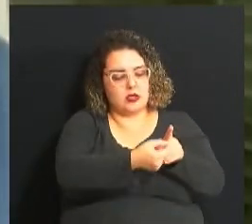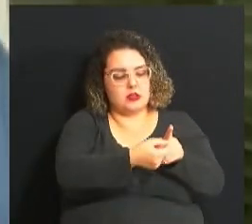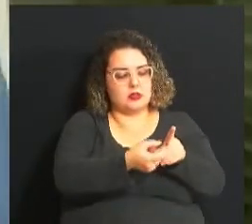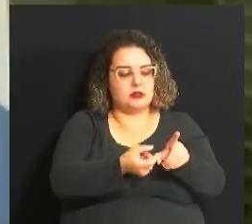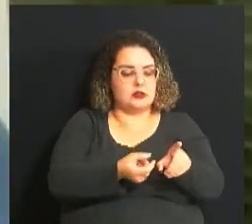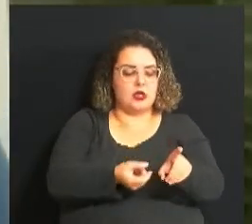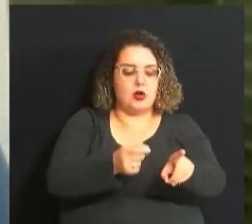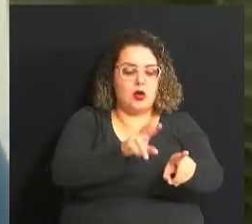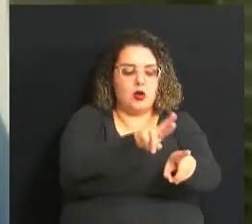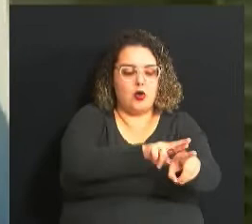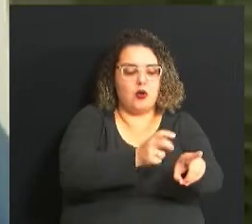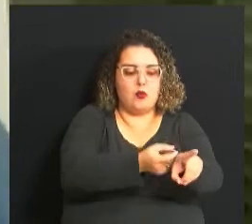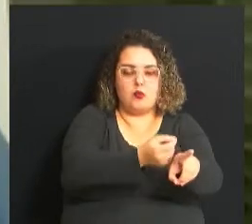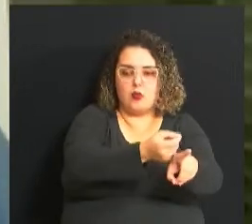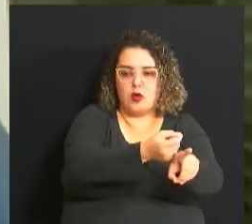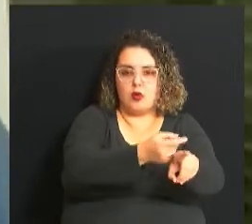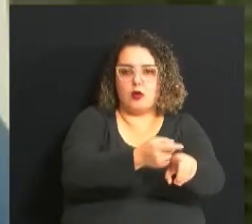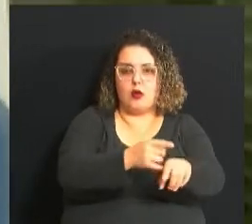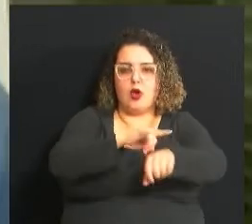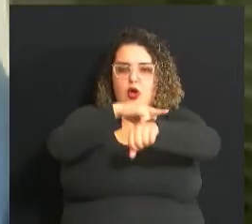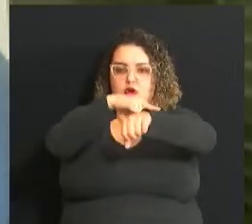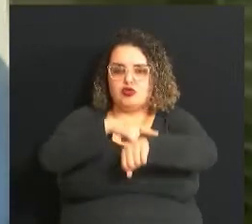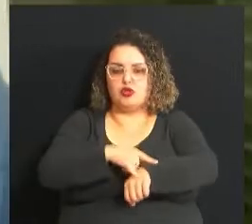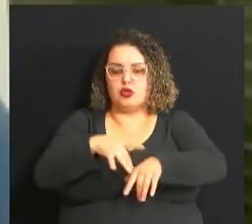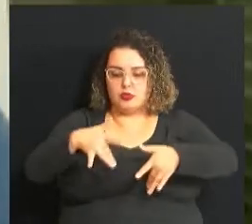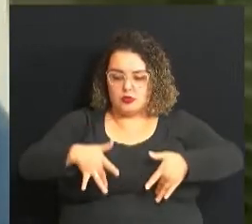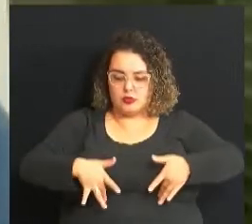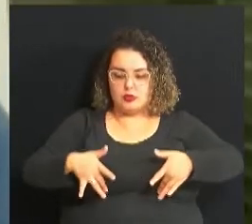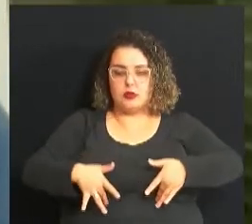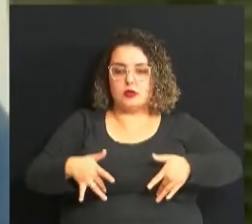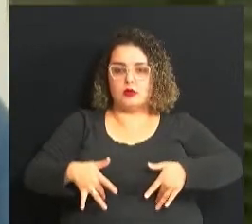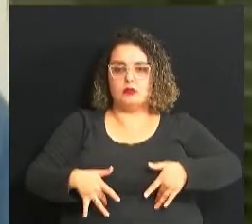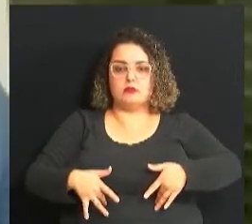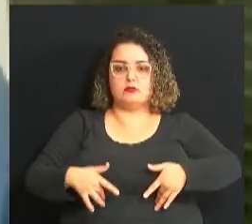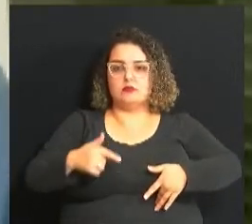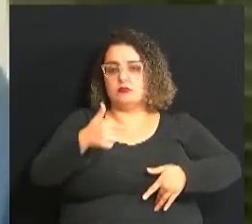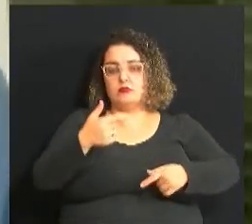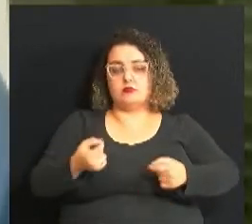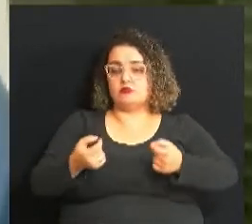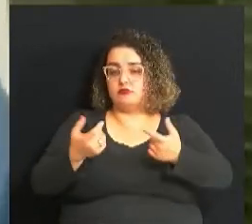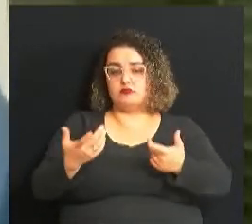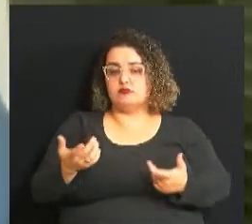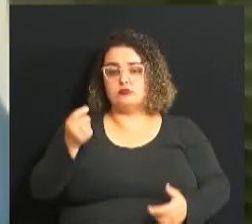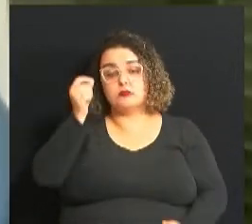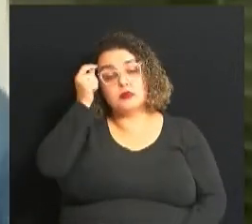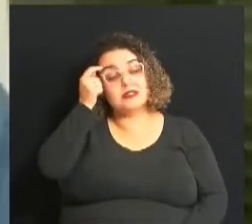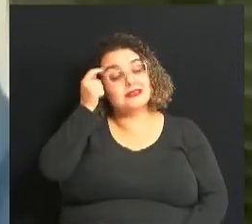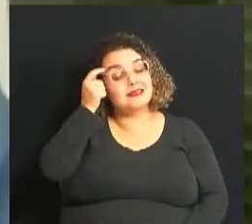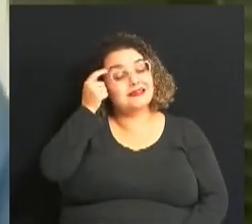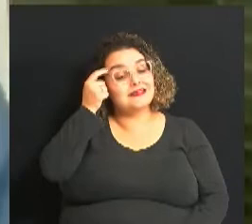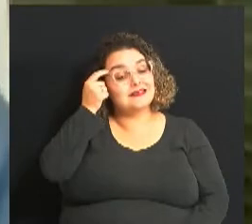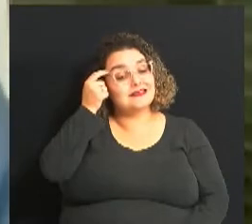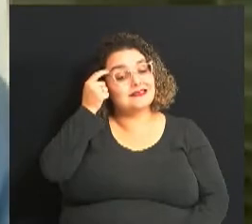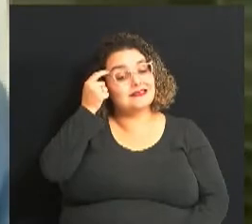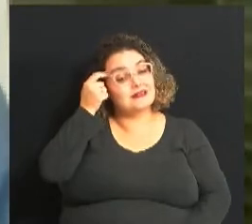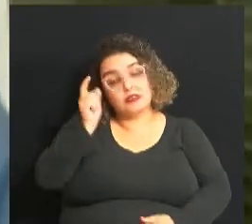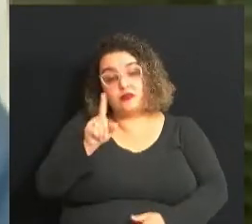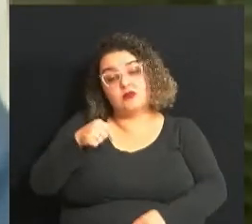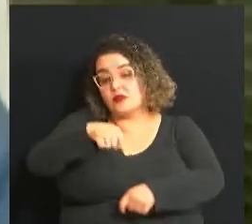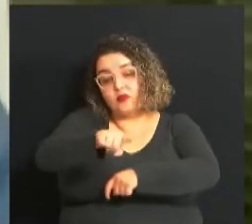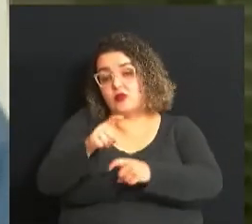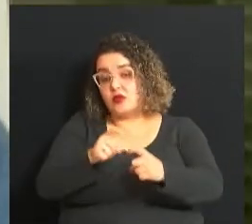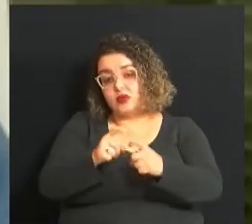uma queda de diagnóstico, porque muitos dos indivíduos não foram aos médicos, né? Por N razões.